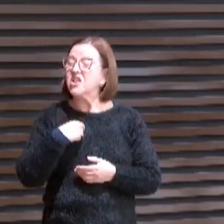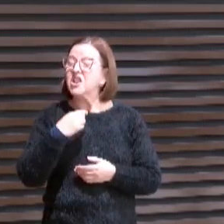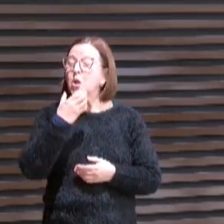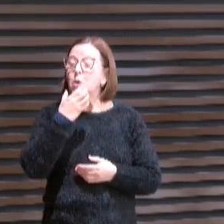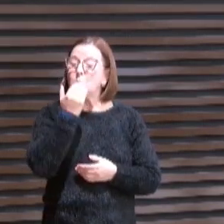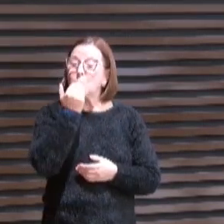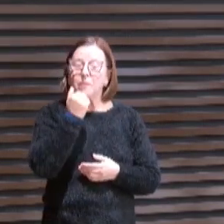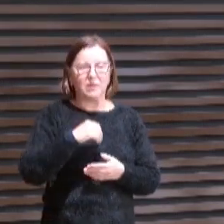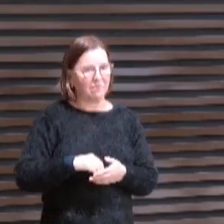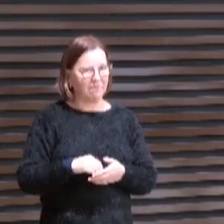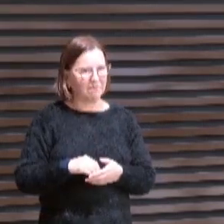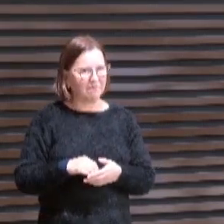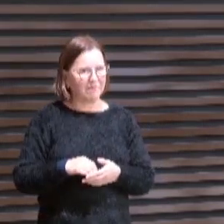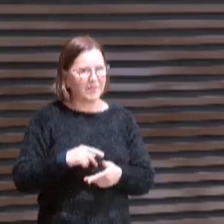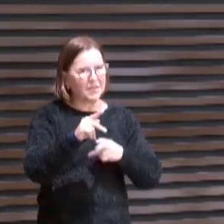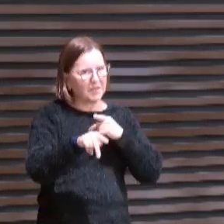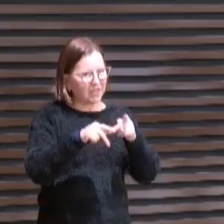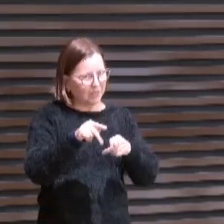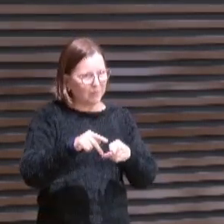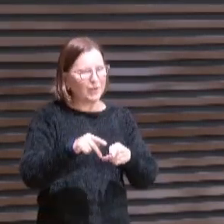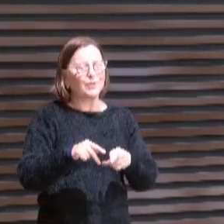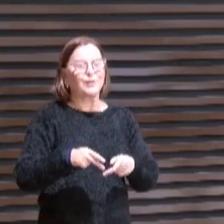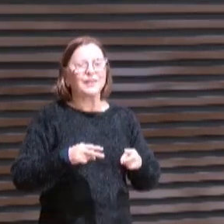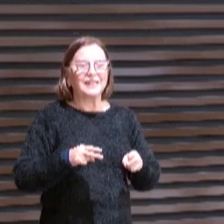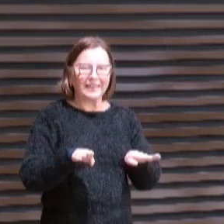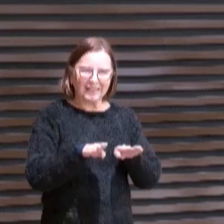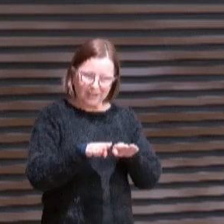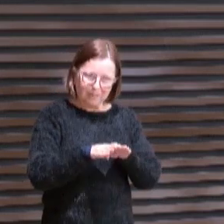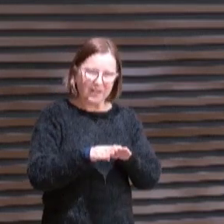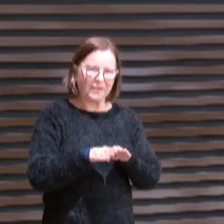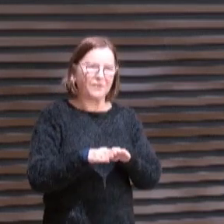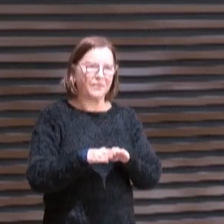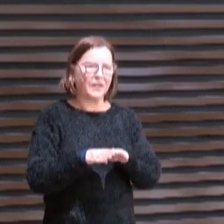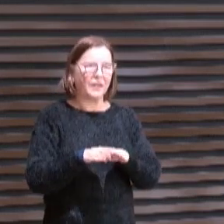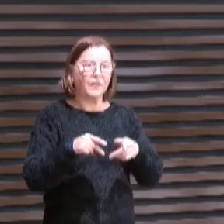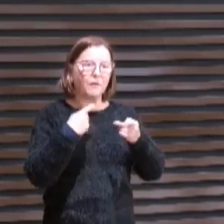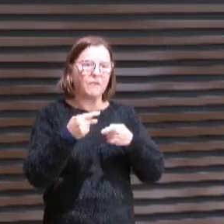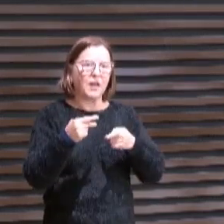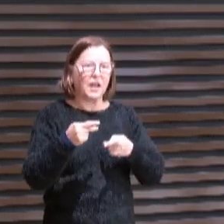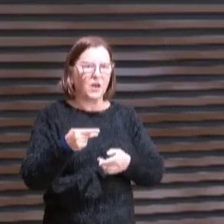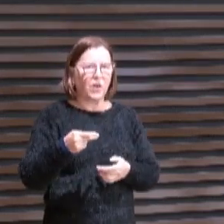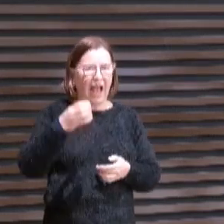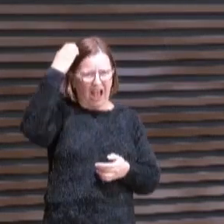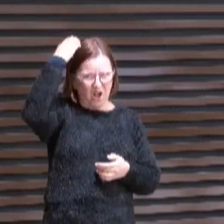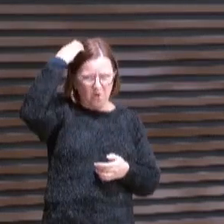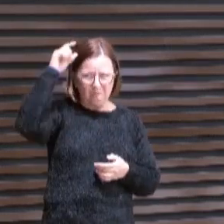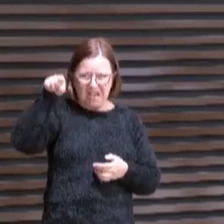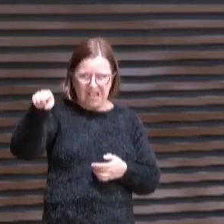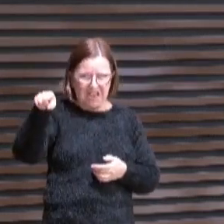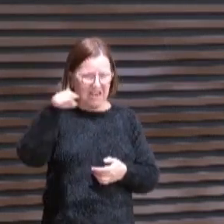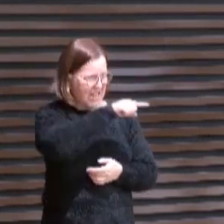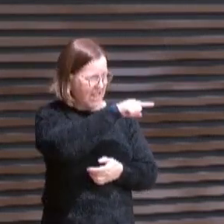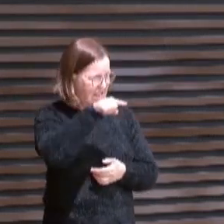temos vivido a vida toda, porque a justiça própria faz isso. Ela transfere a culpa para os outros. Todo